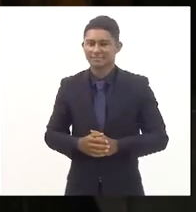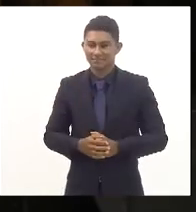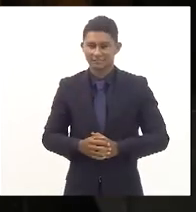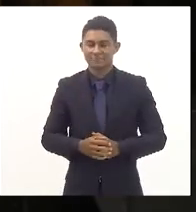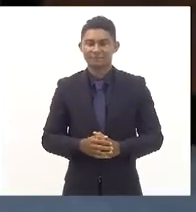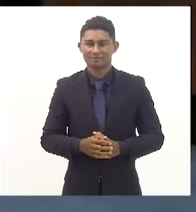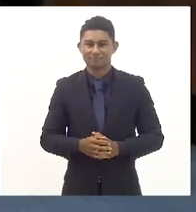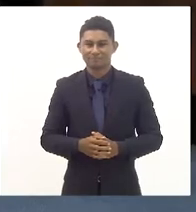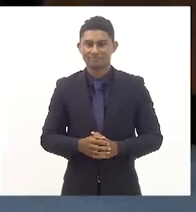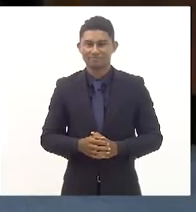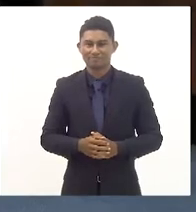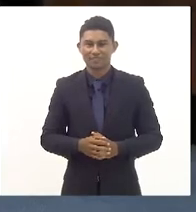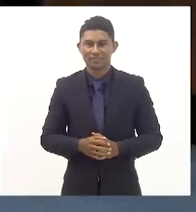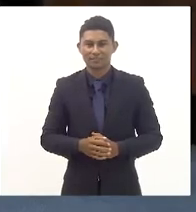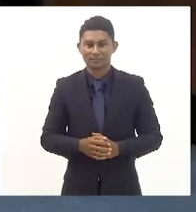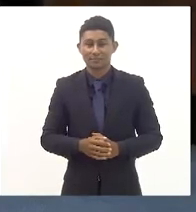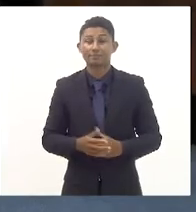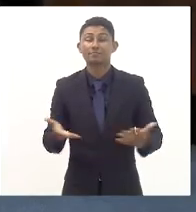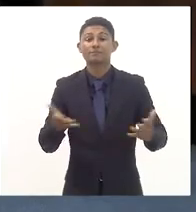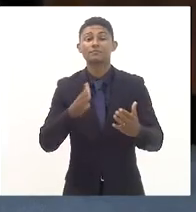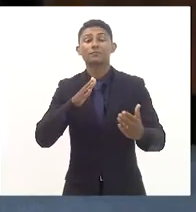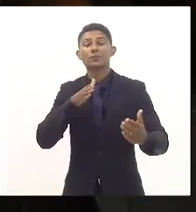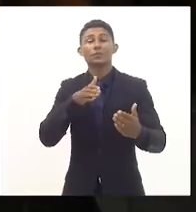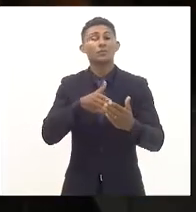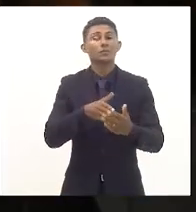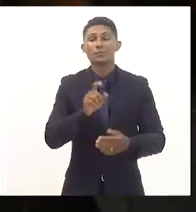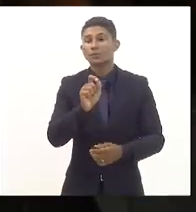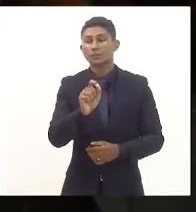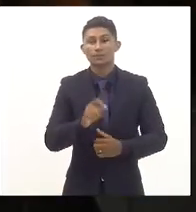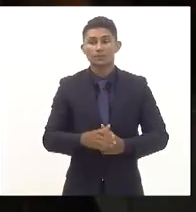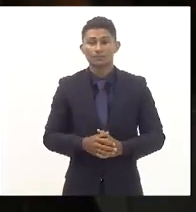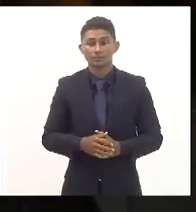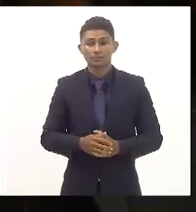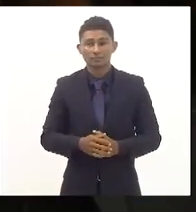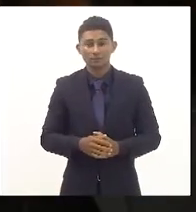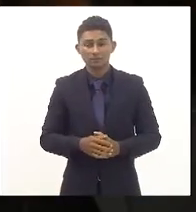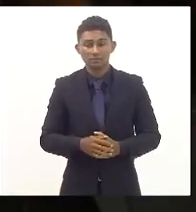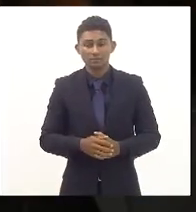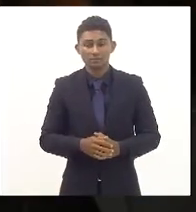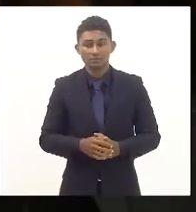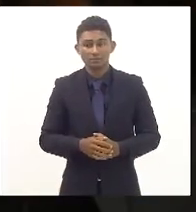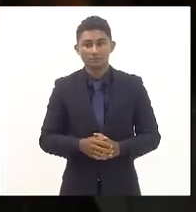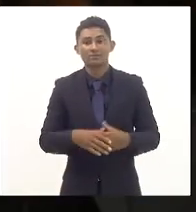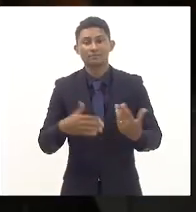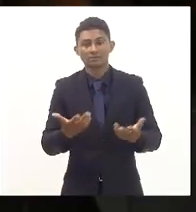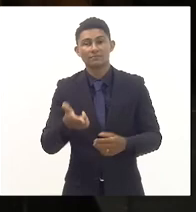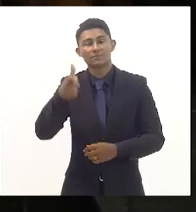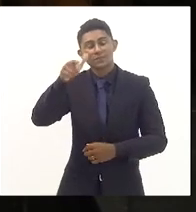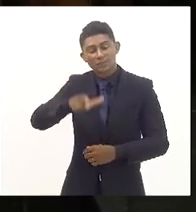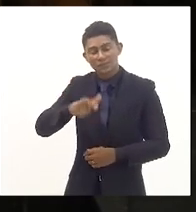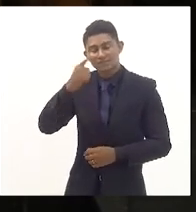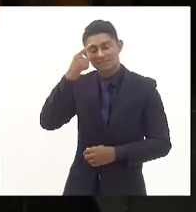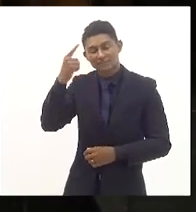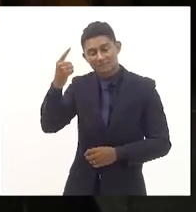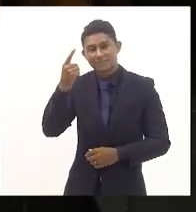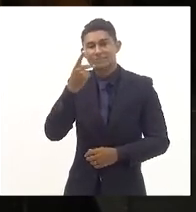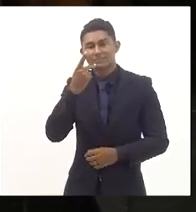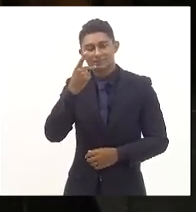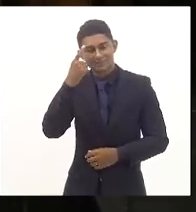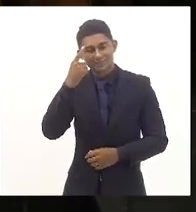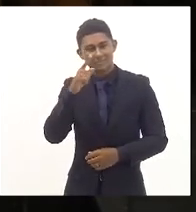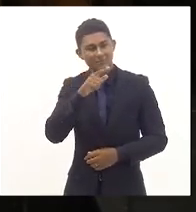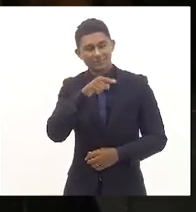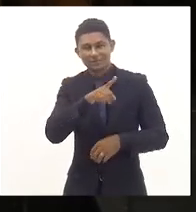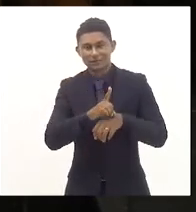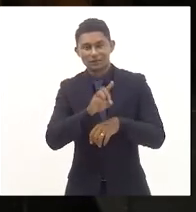isso e por último por último é de novo relatando essa situação Doutor